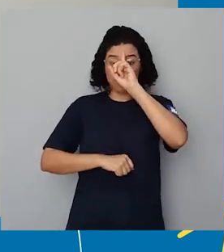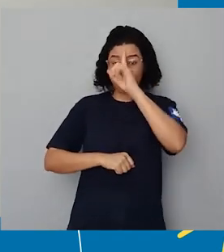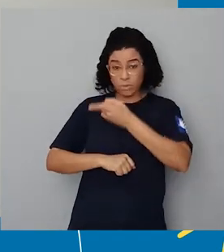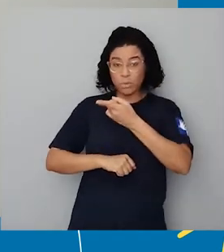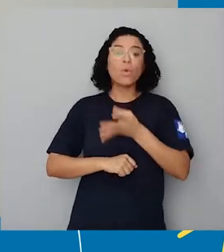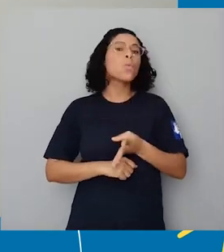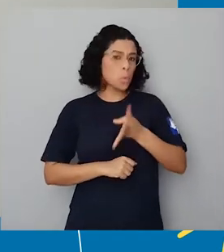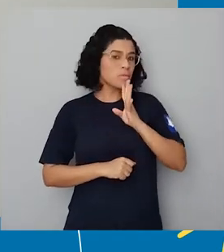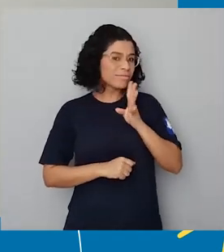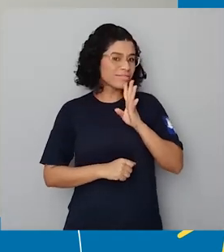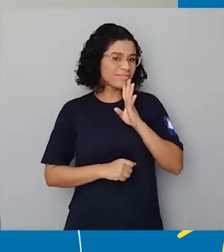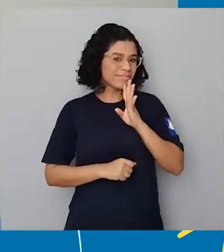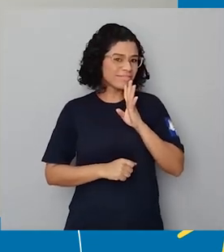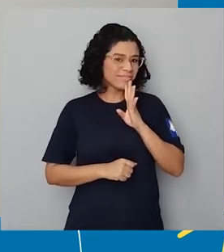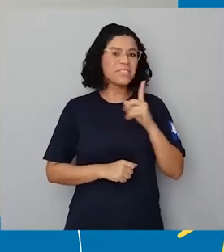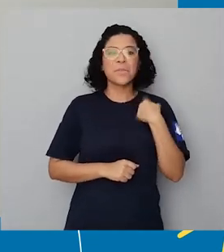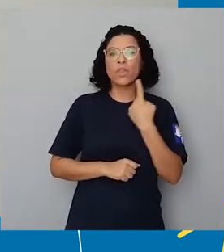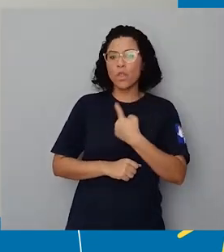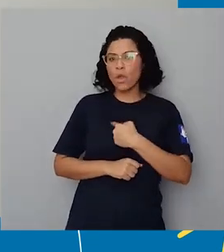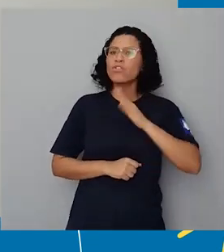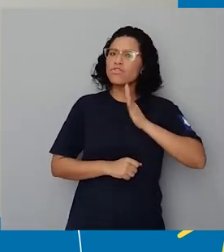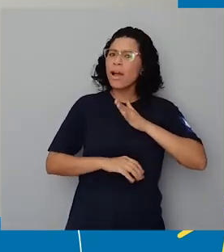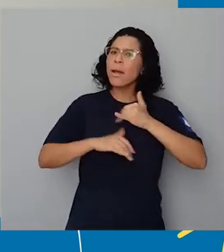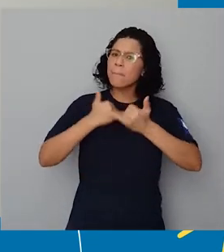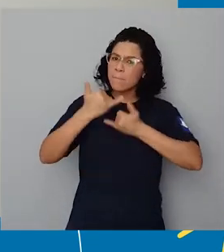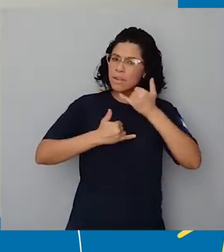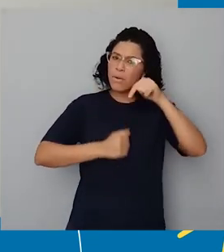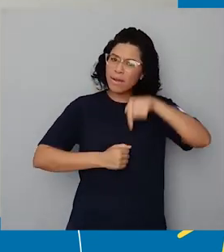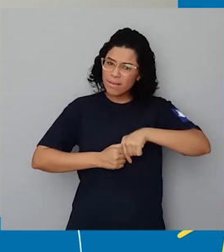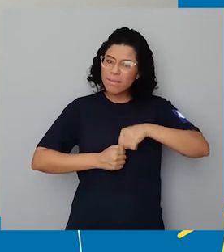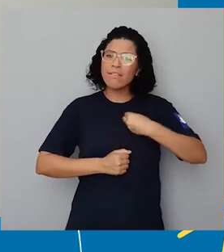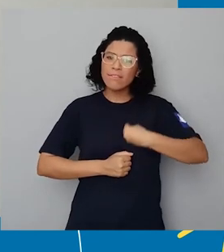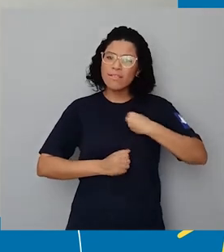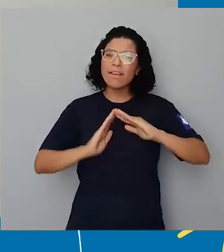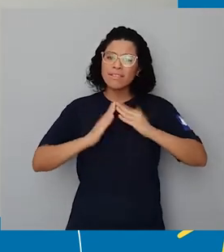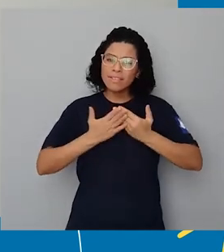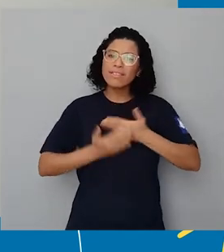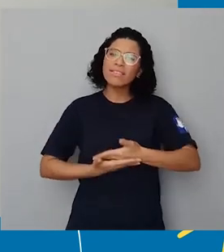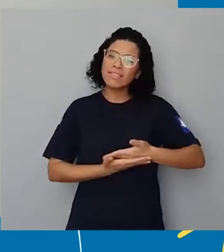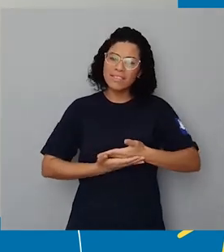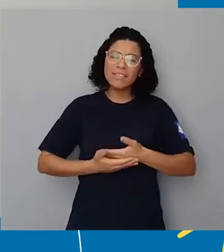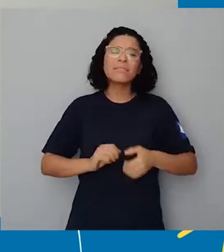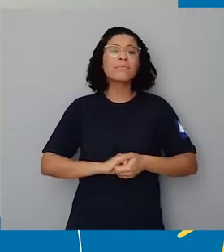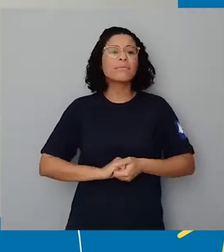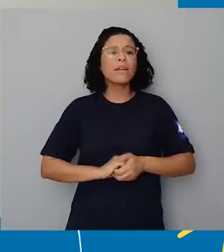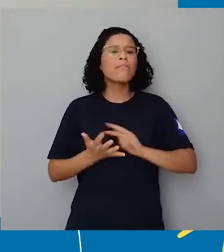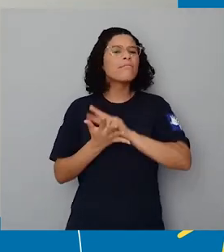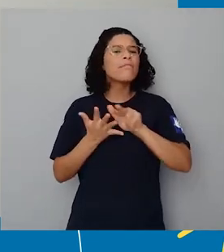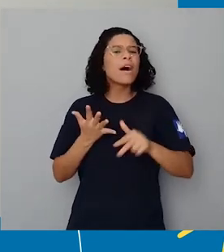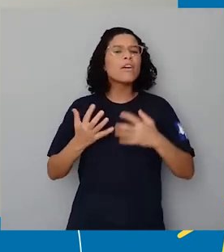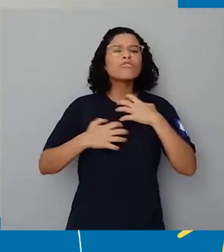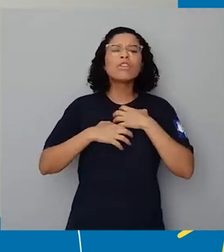conhece? Já ouviu falar? Nós já fizemos aqui, no Vivências na Creche. Tem várias maneiras